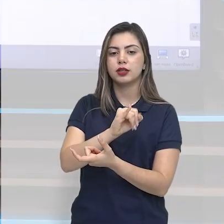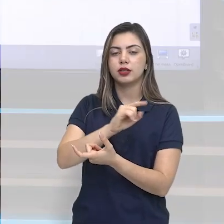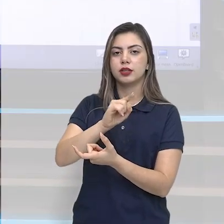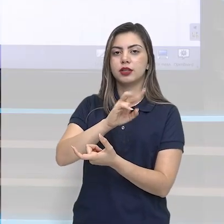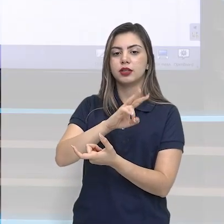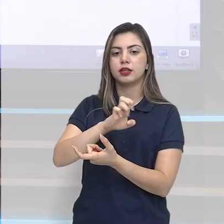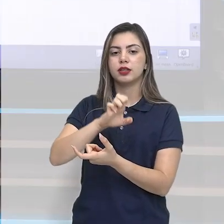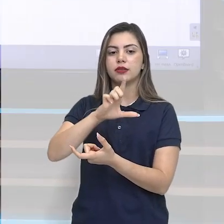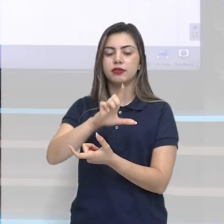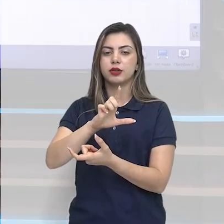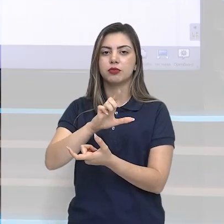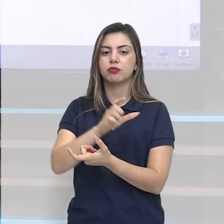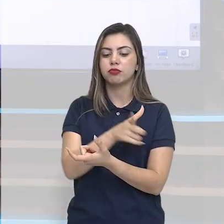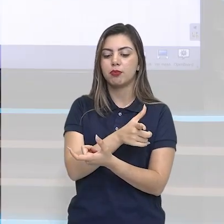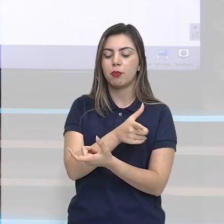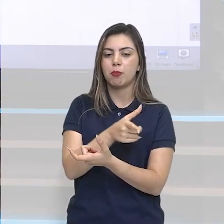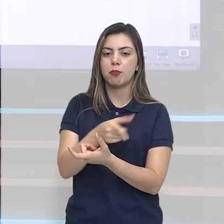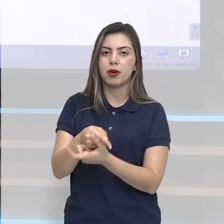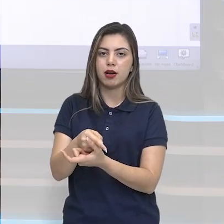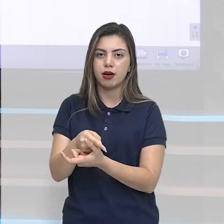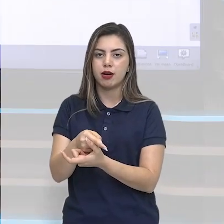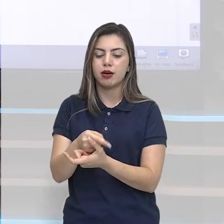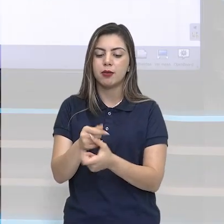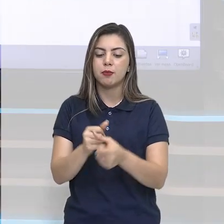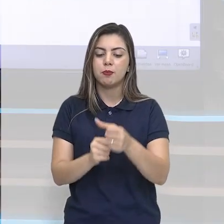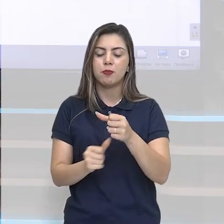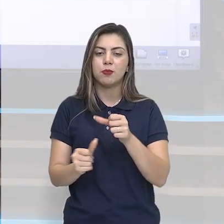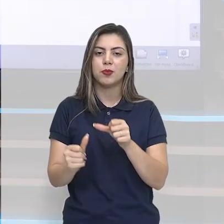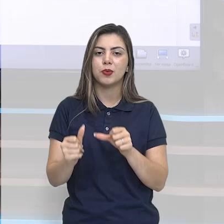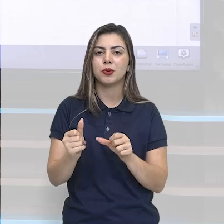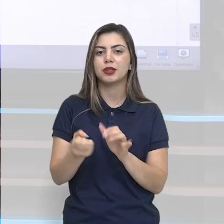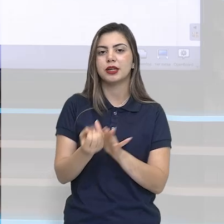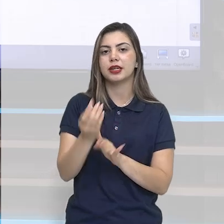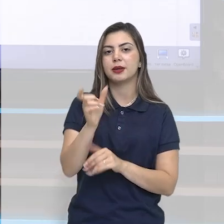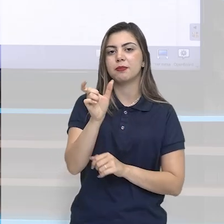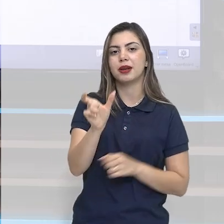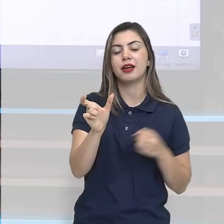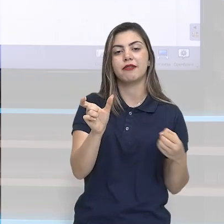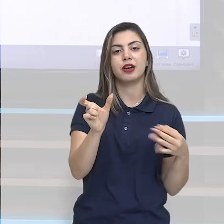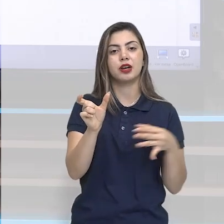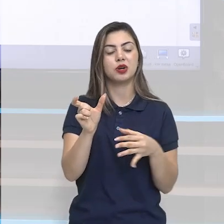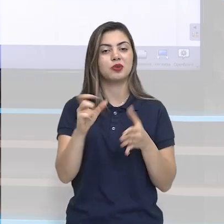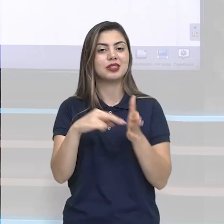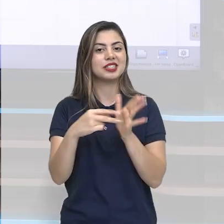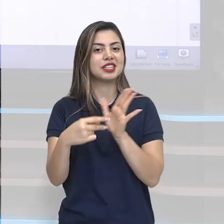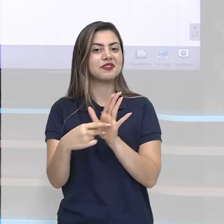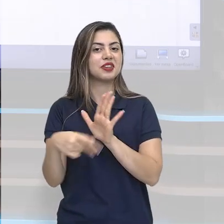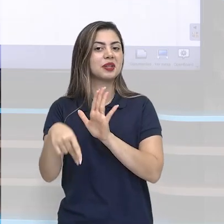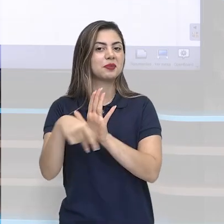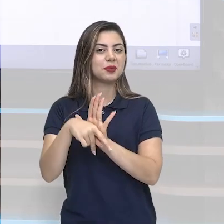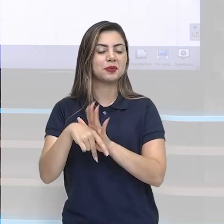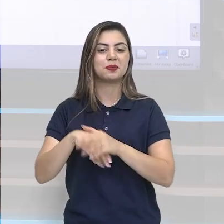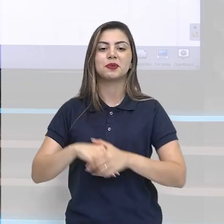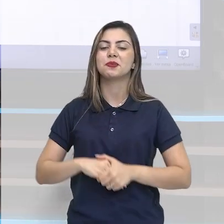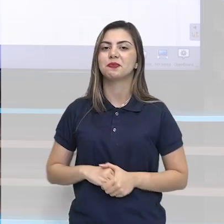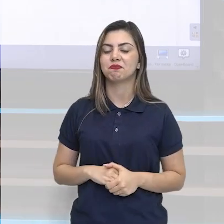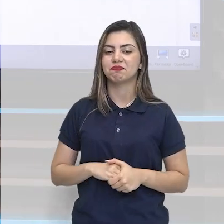eu formei, constituí uma nova palavra com um novo sentido.